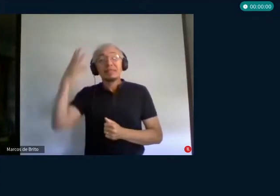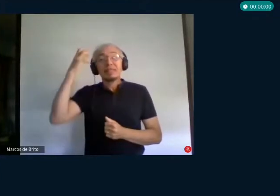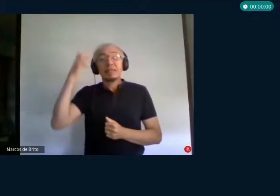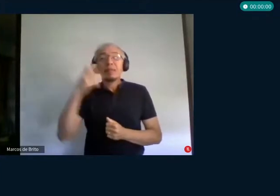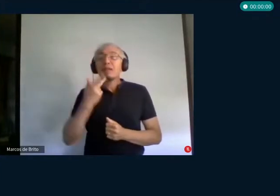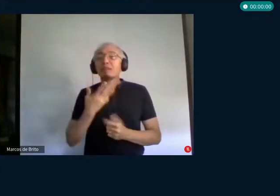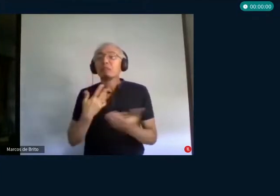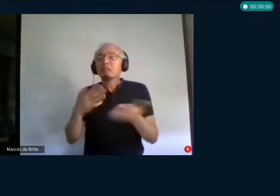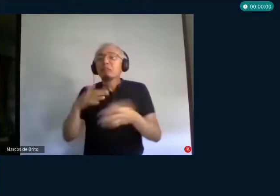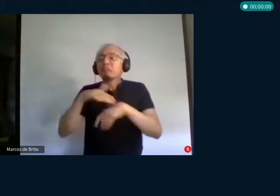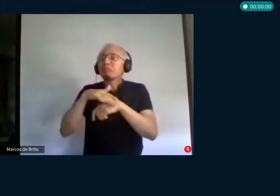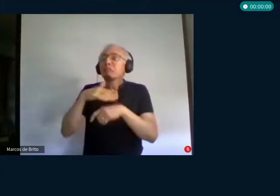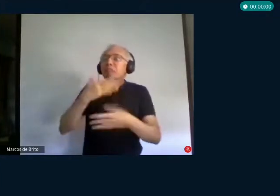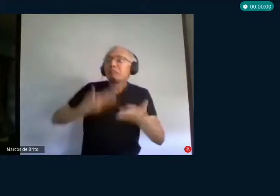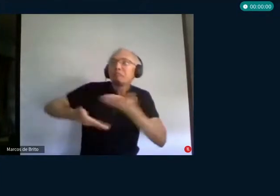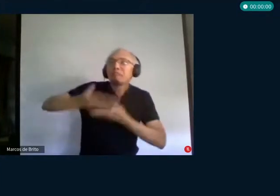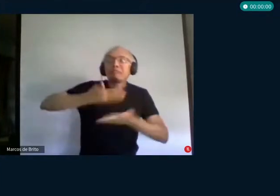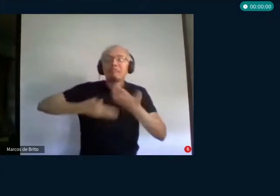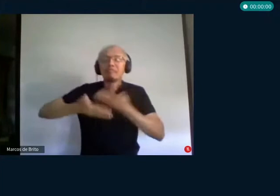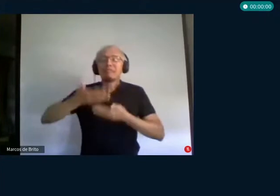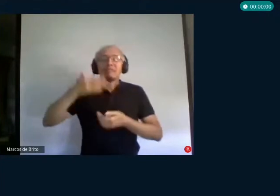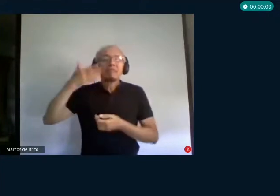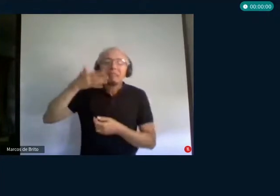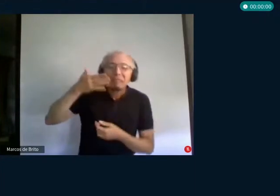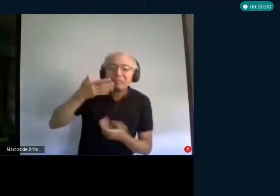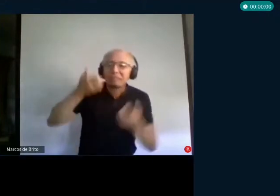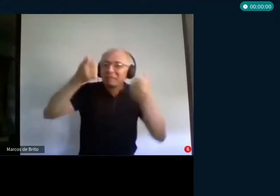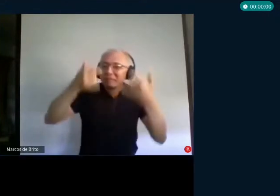conosco, dialogar.